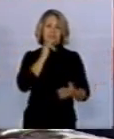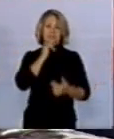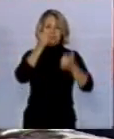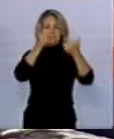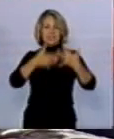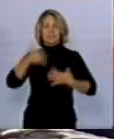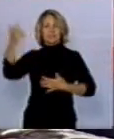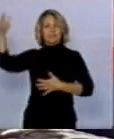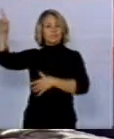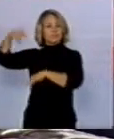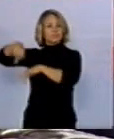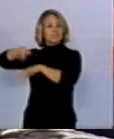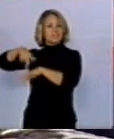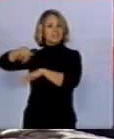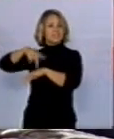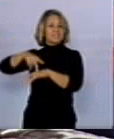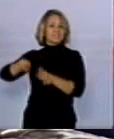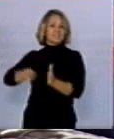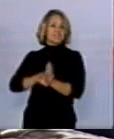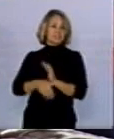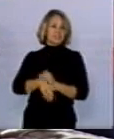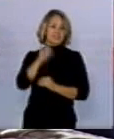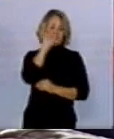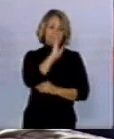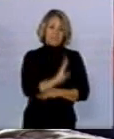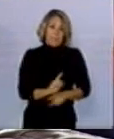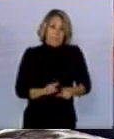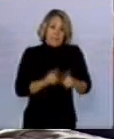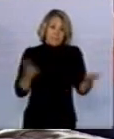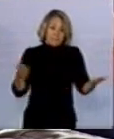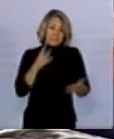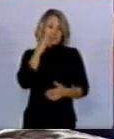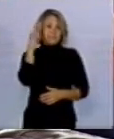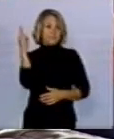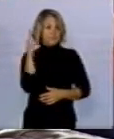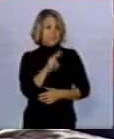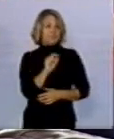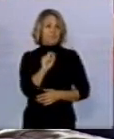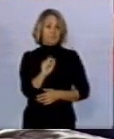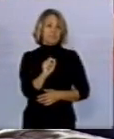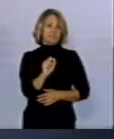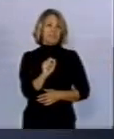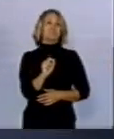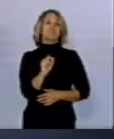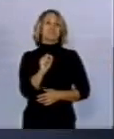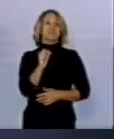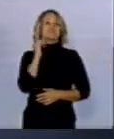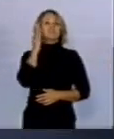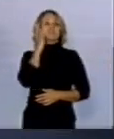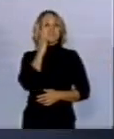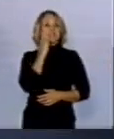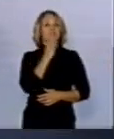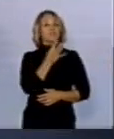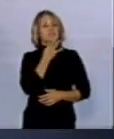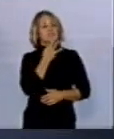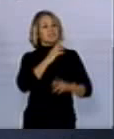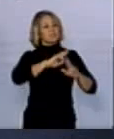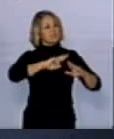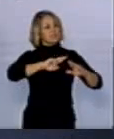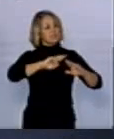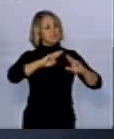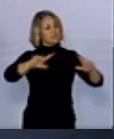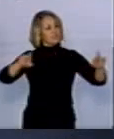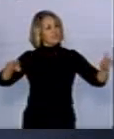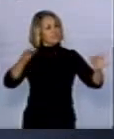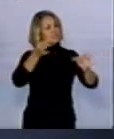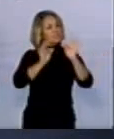estrangeiro. A nossa visão, contudo, é que, embora certamente são tecnologias diferentes,